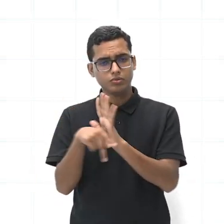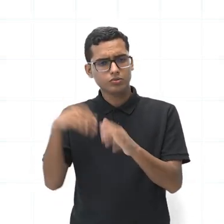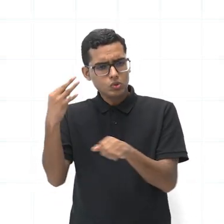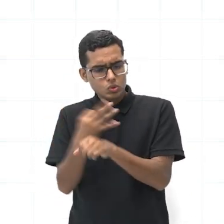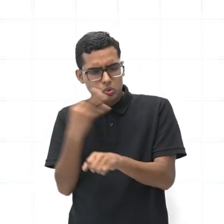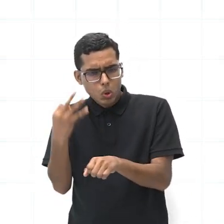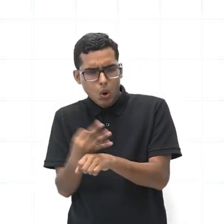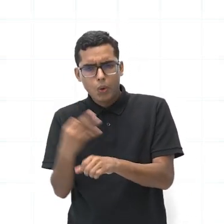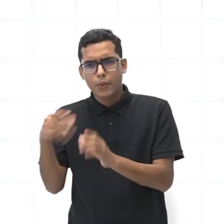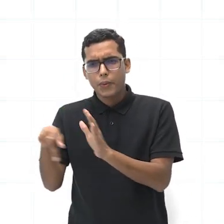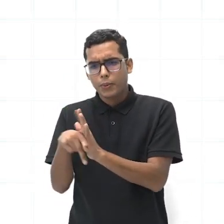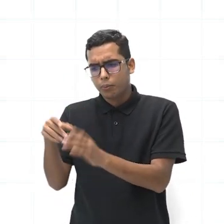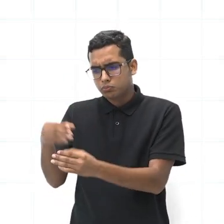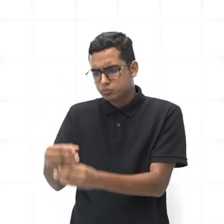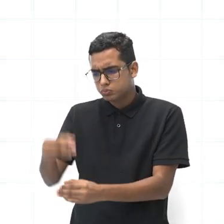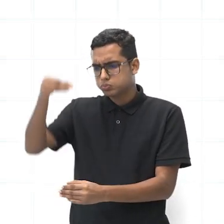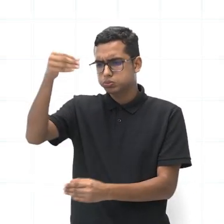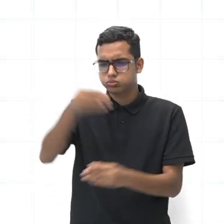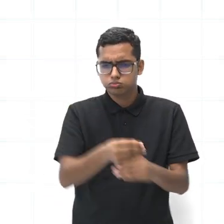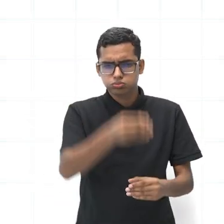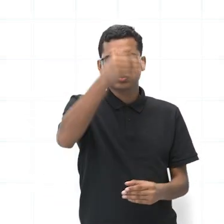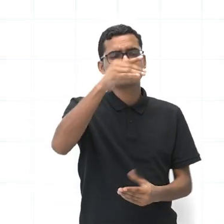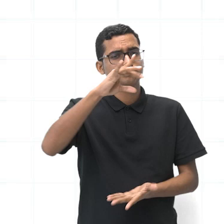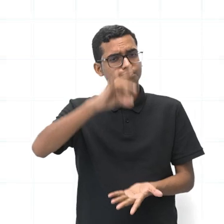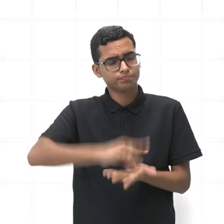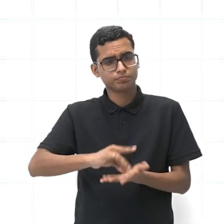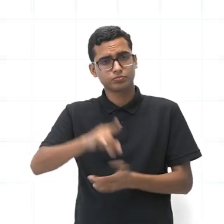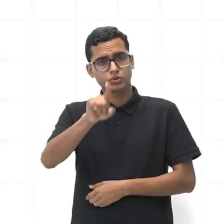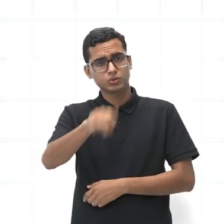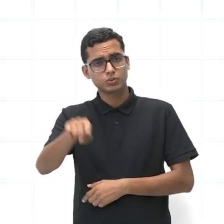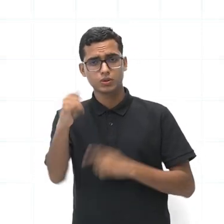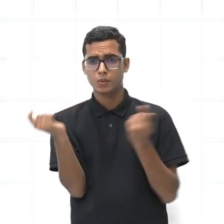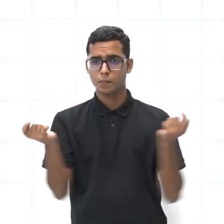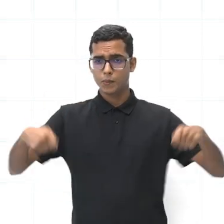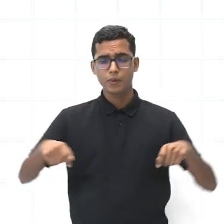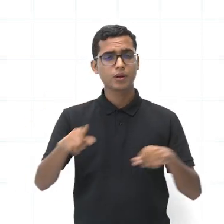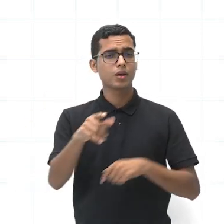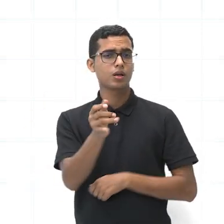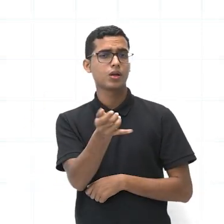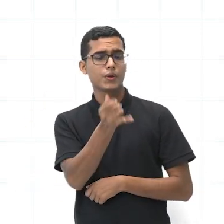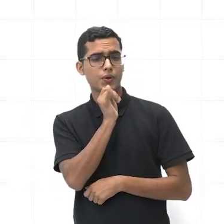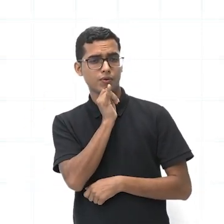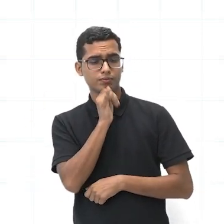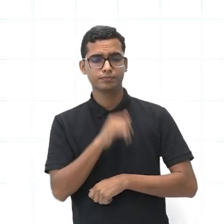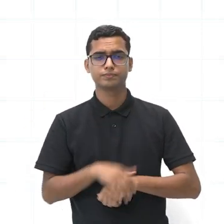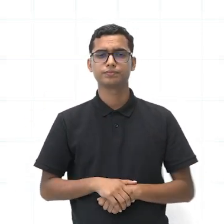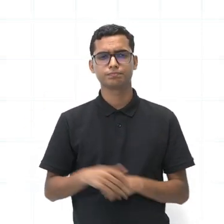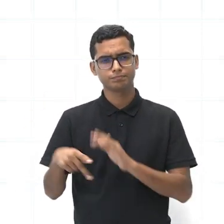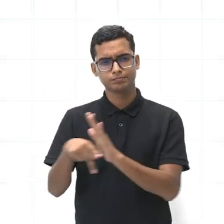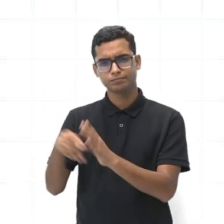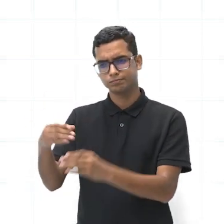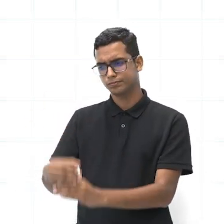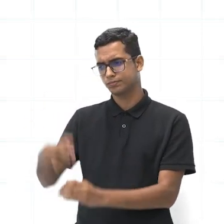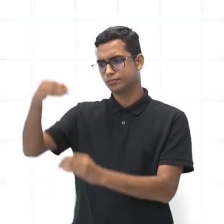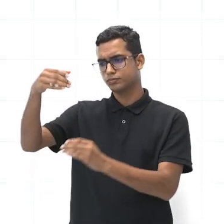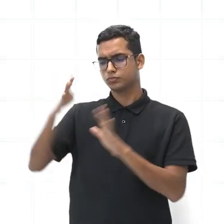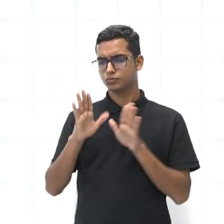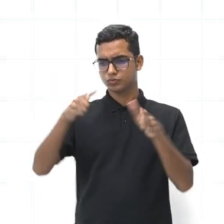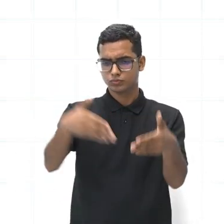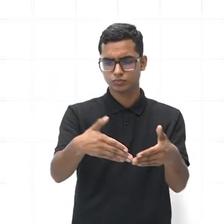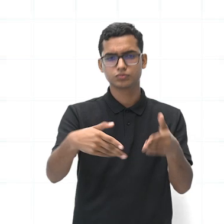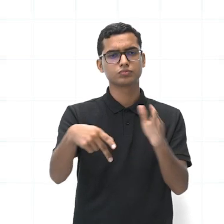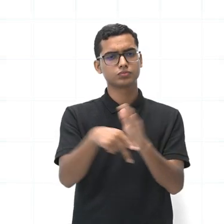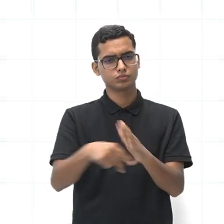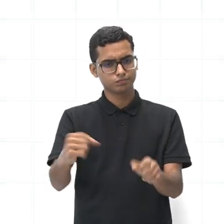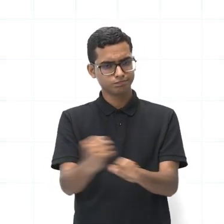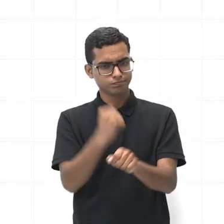essa carga, né? E aí vocês talvez podem, de repente, a gente está falando da coluna voltada para a